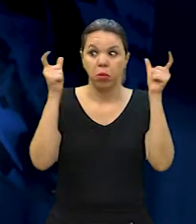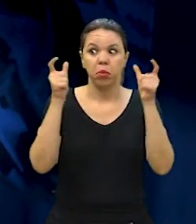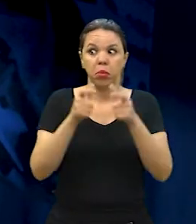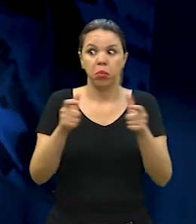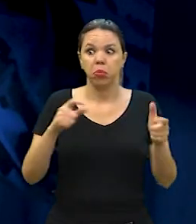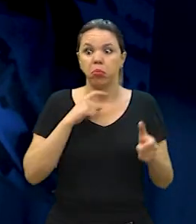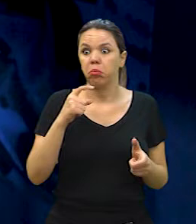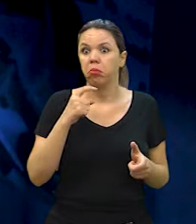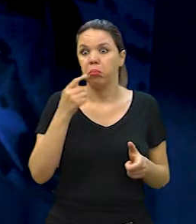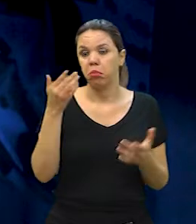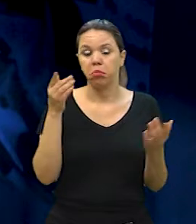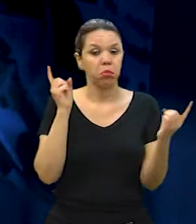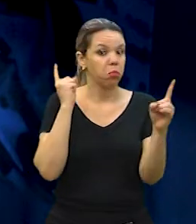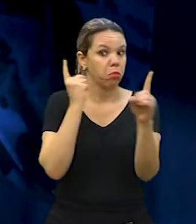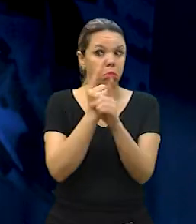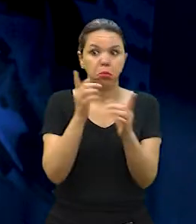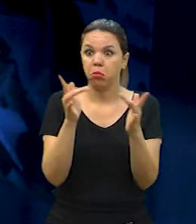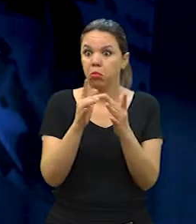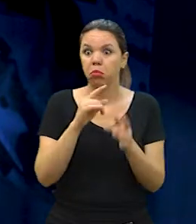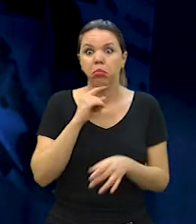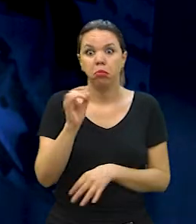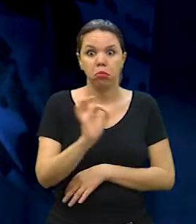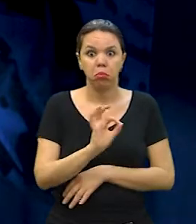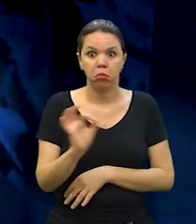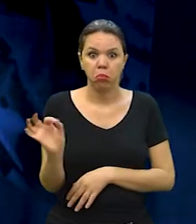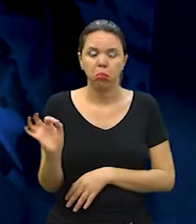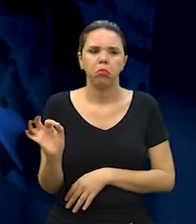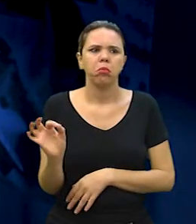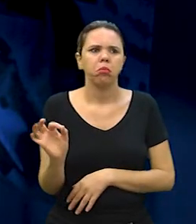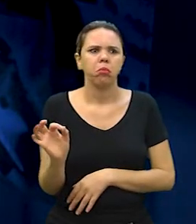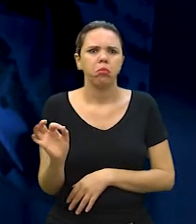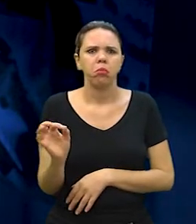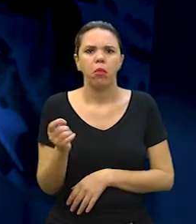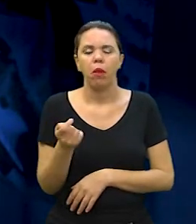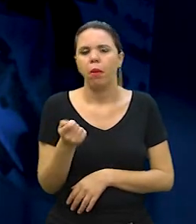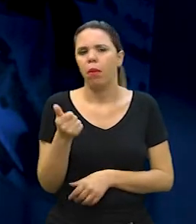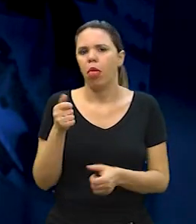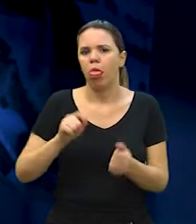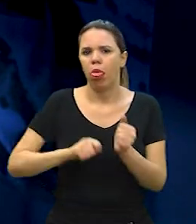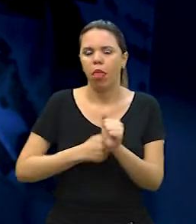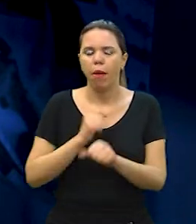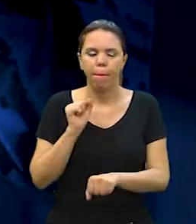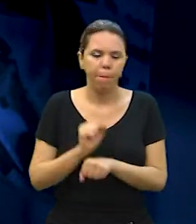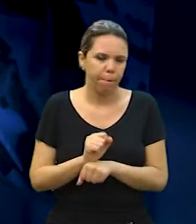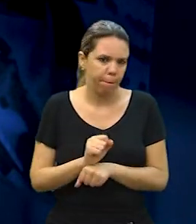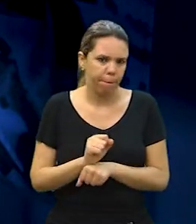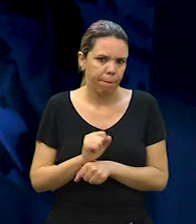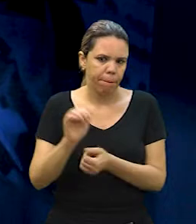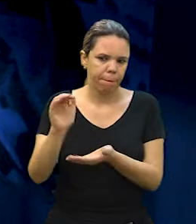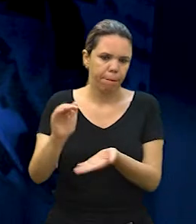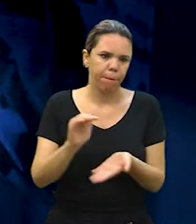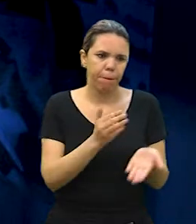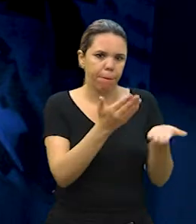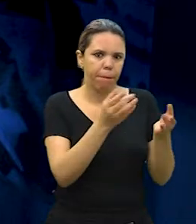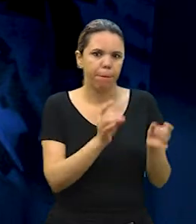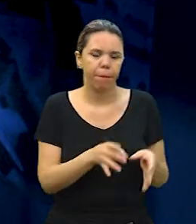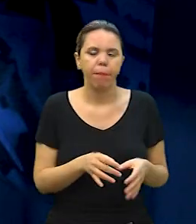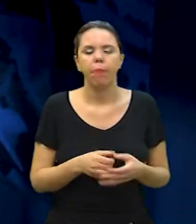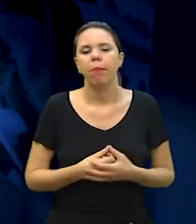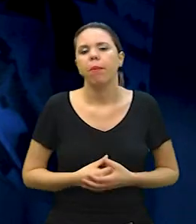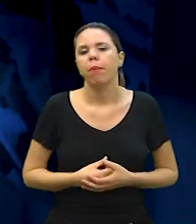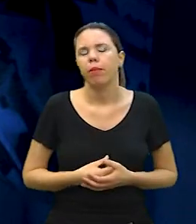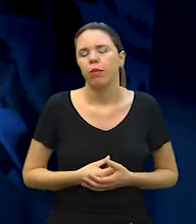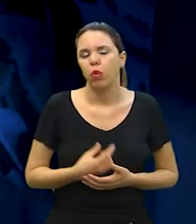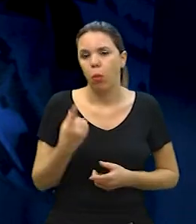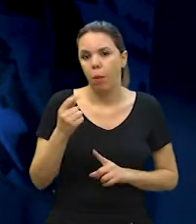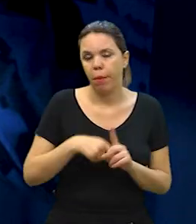grande, ninguém queria ver ninguém, receber ninguém, ficou meio que travado o delivery, bem parado os 30 primeiros